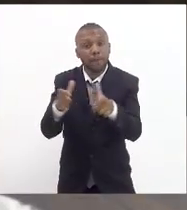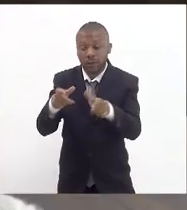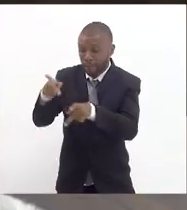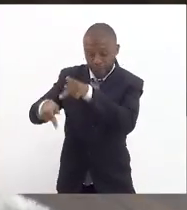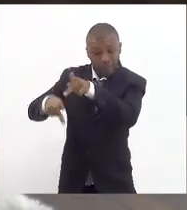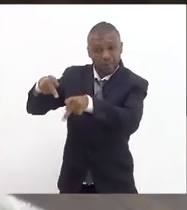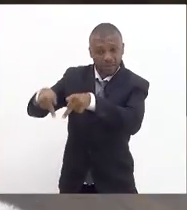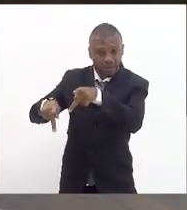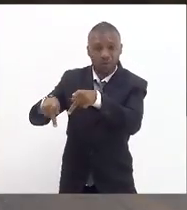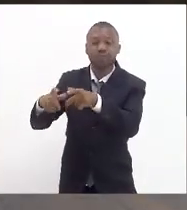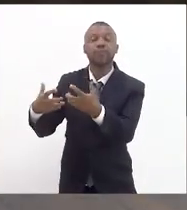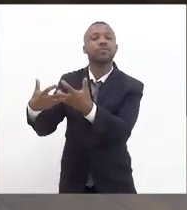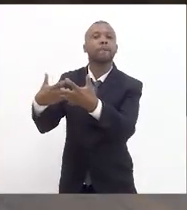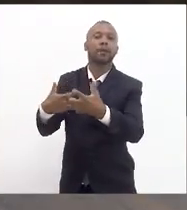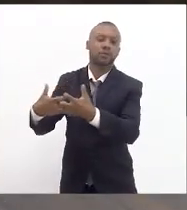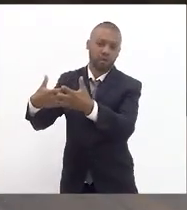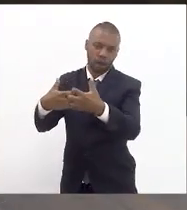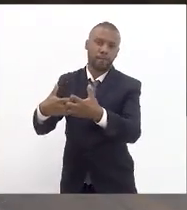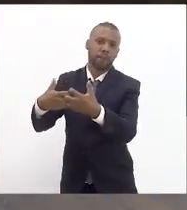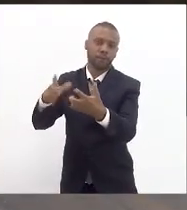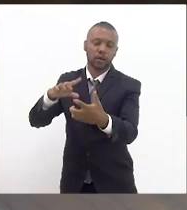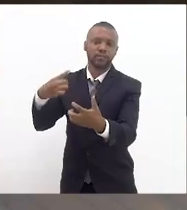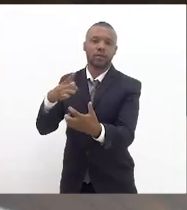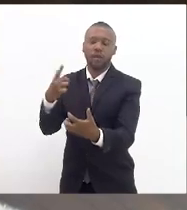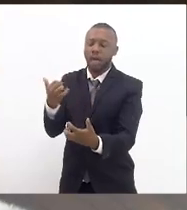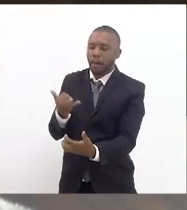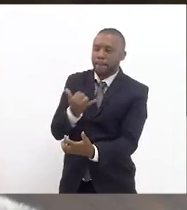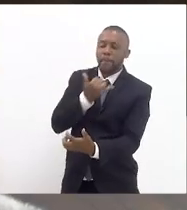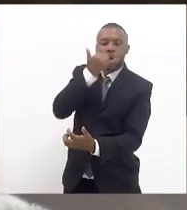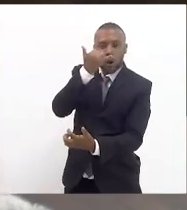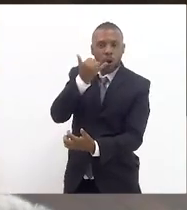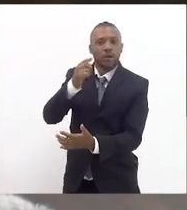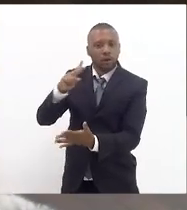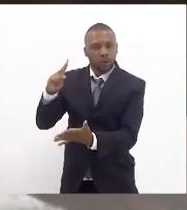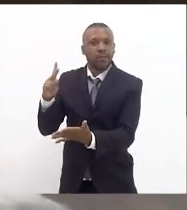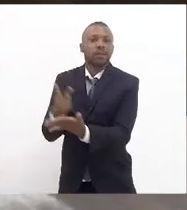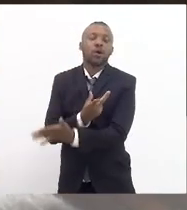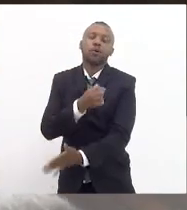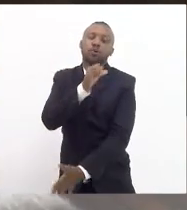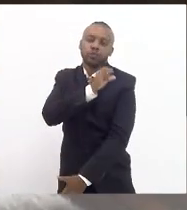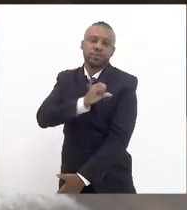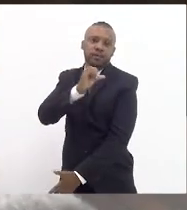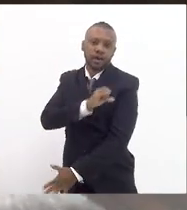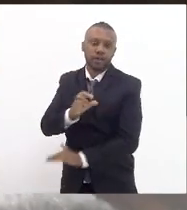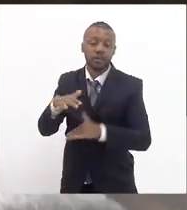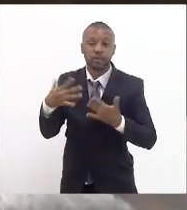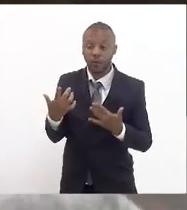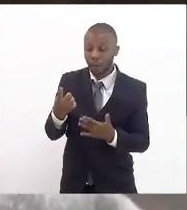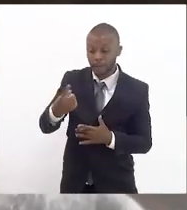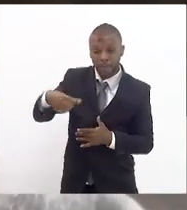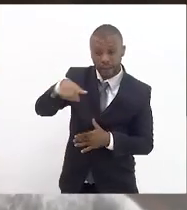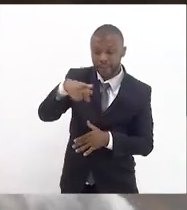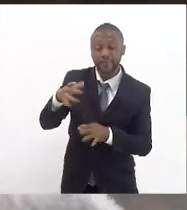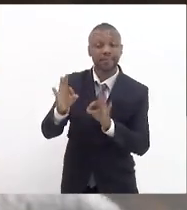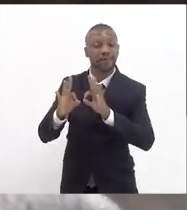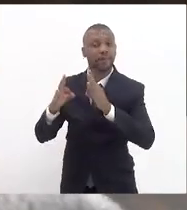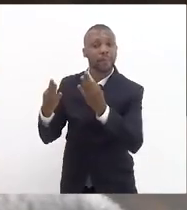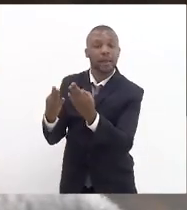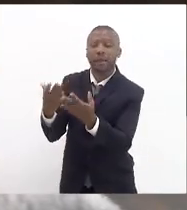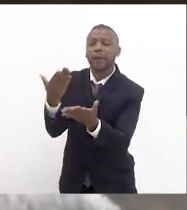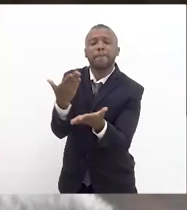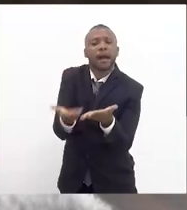tragédia recente que tivemos em nosso estado. Então, para essas pessoas que muitas vezes perdem tudo